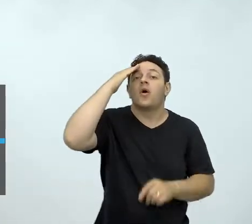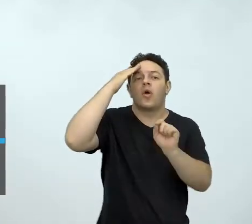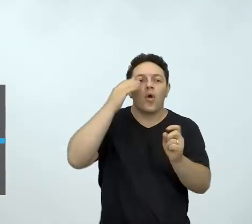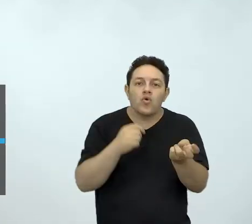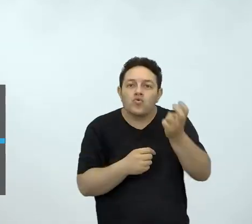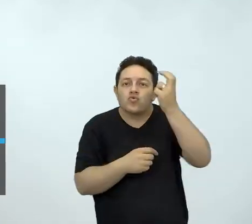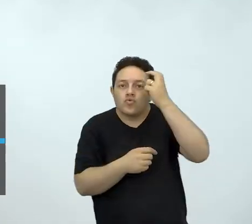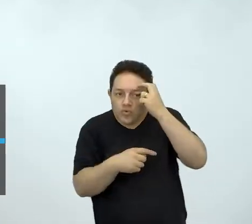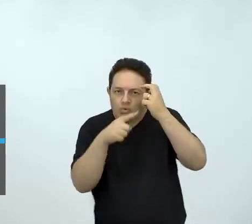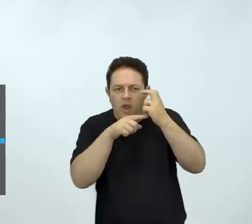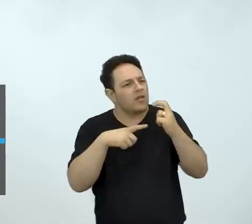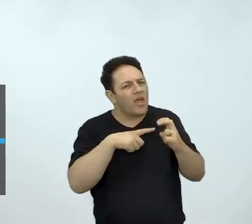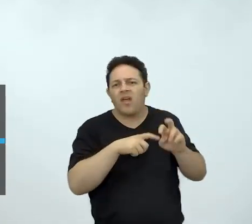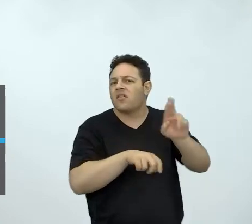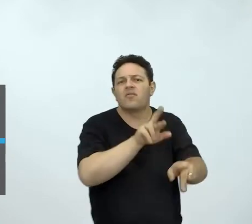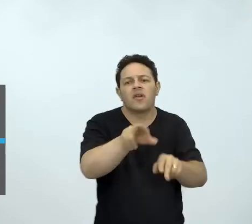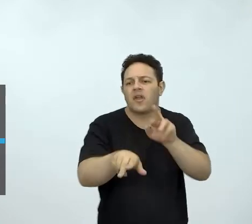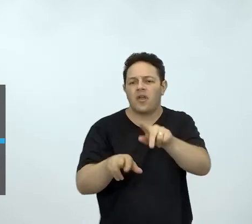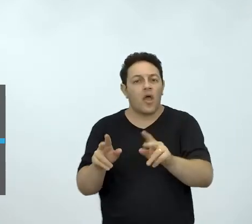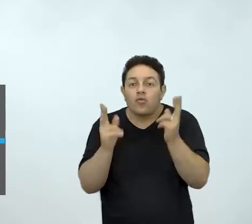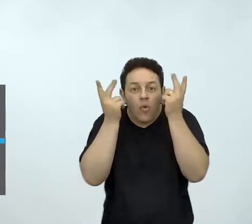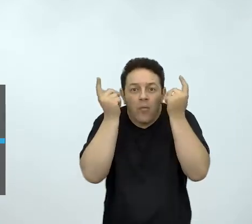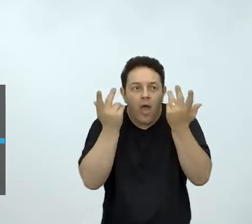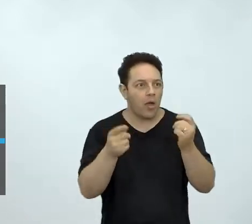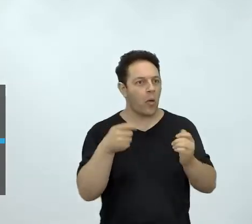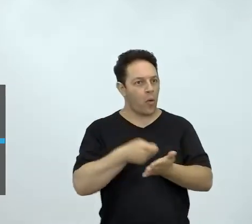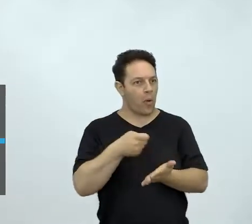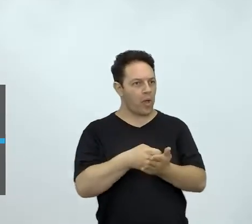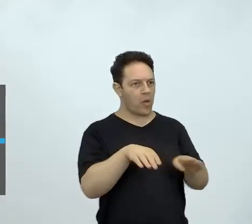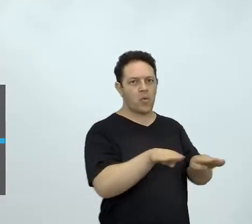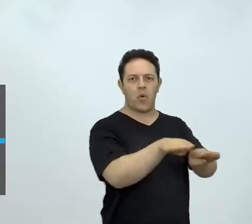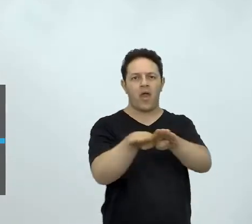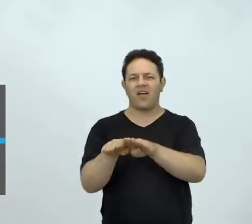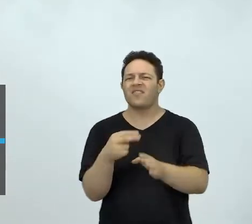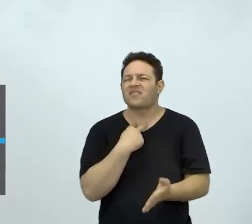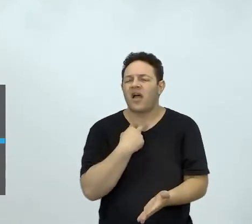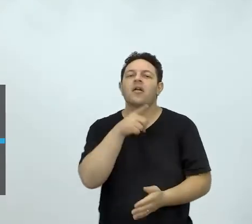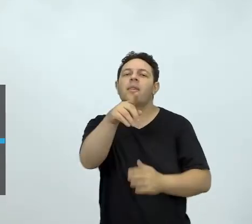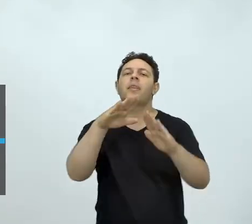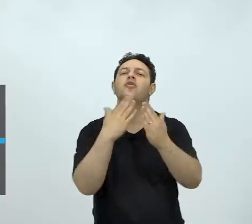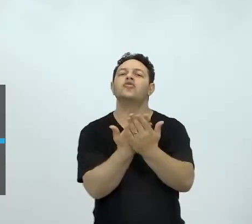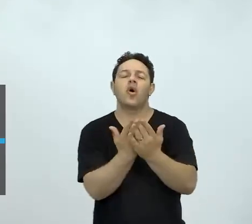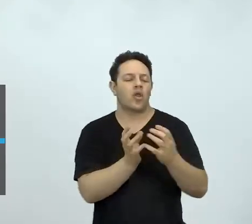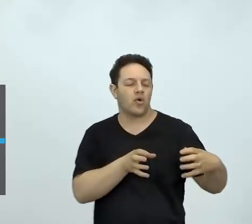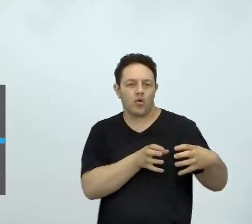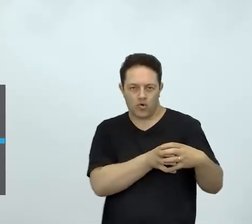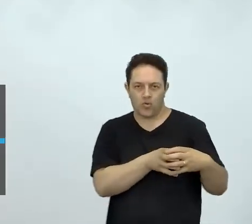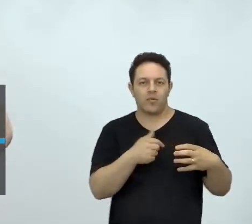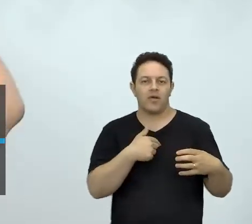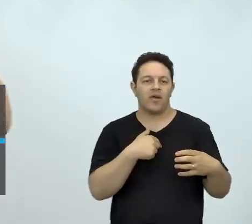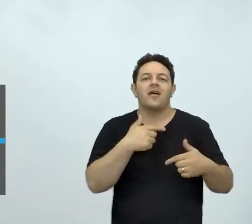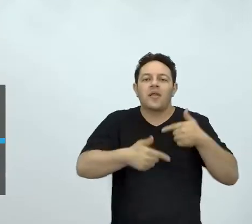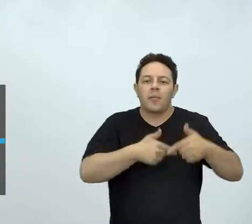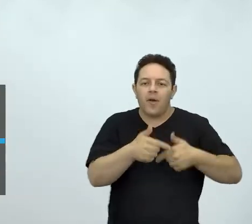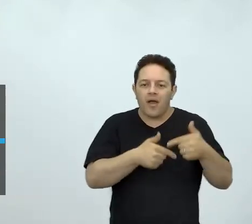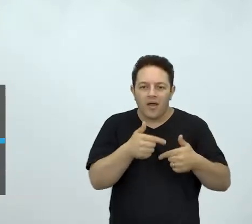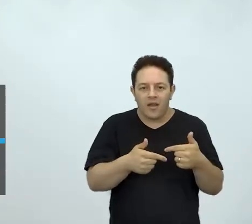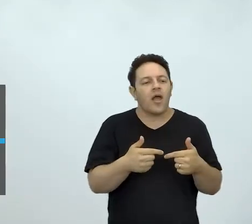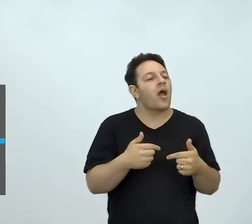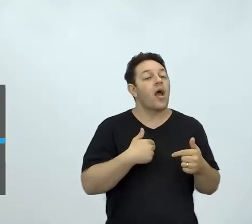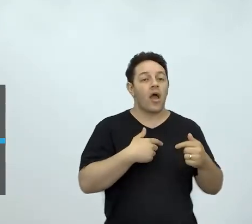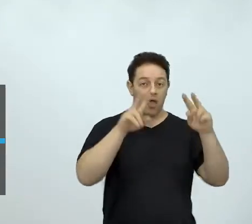culturas, elas são diferentes e não tem como elas não serem diferentes. Se você está na sua escola fazendo um trabalho em grupo na sua sala, vocês podem ter a